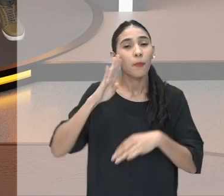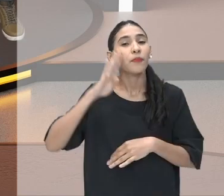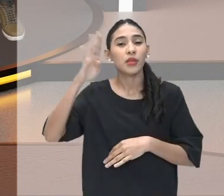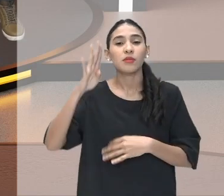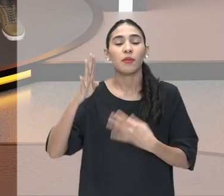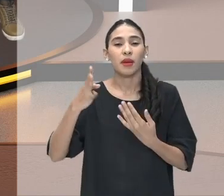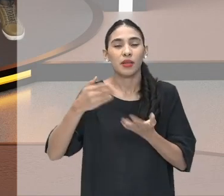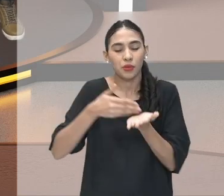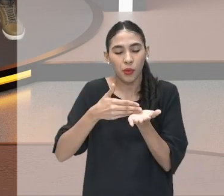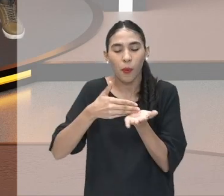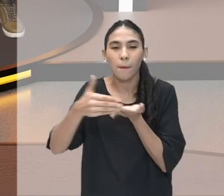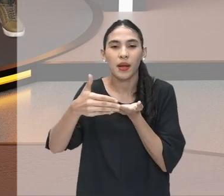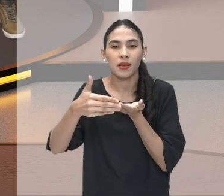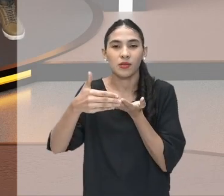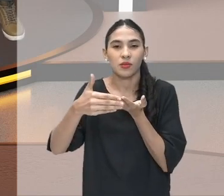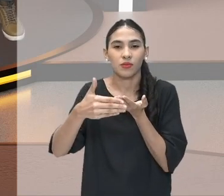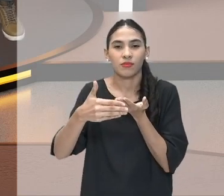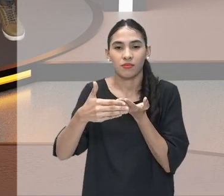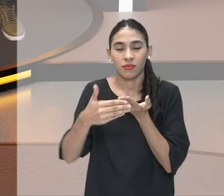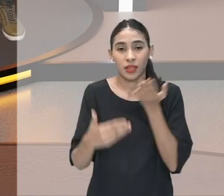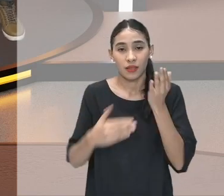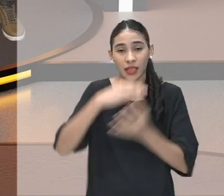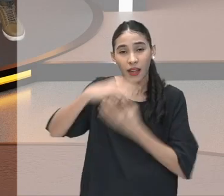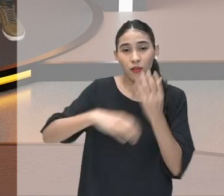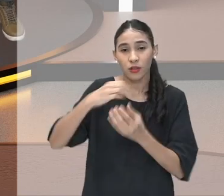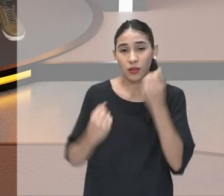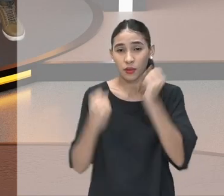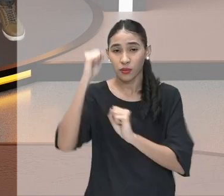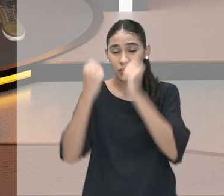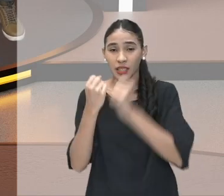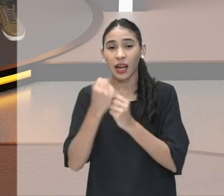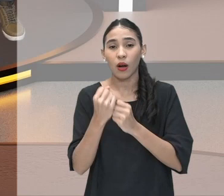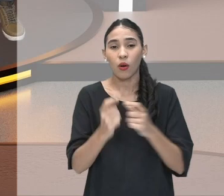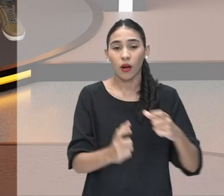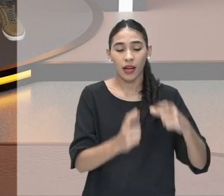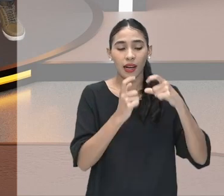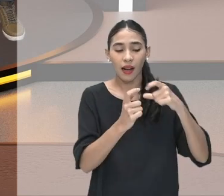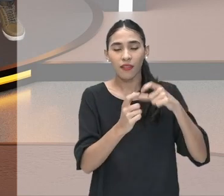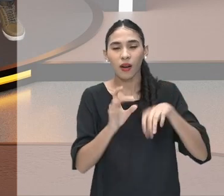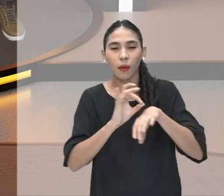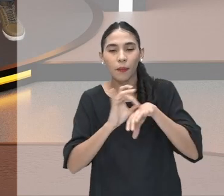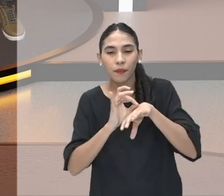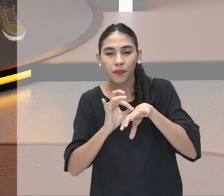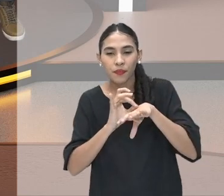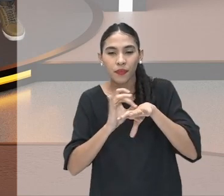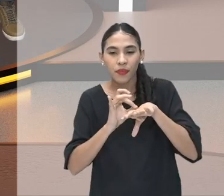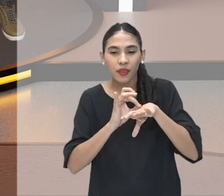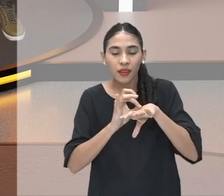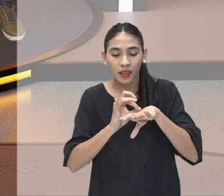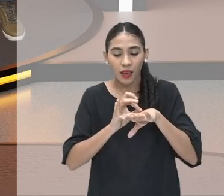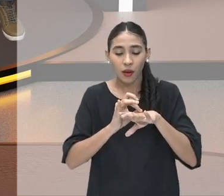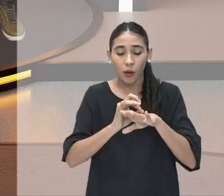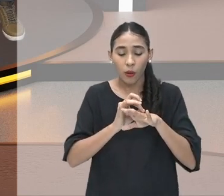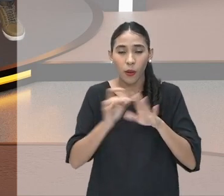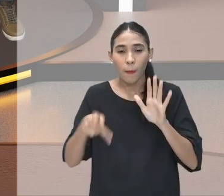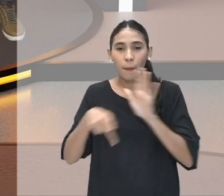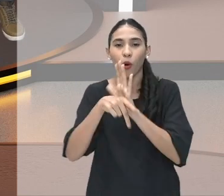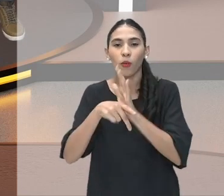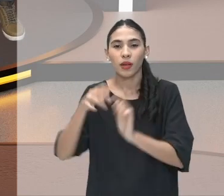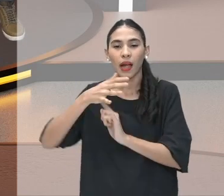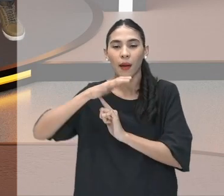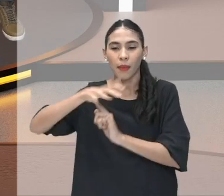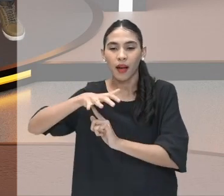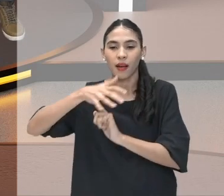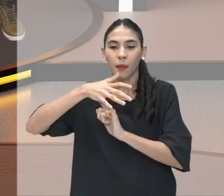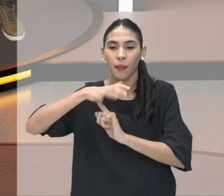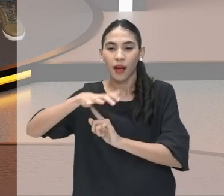nesse início da Revolução Industrial, o carvão mineral, que era a força motriz das indústrias, né? Porque